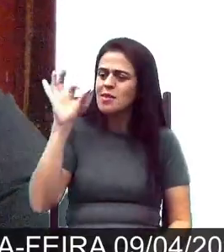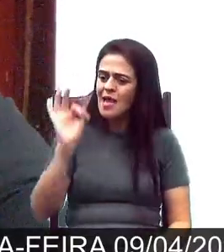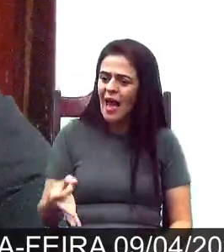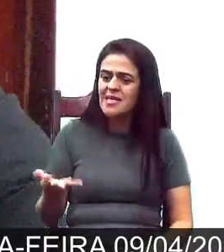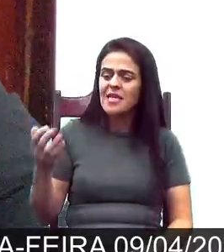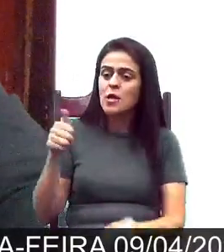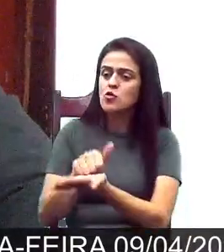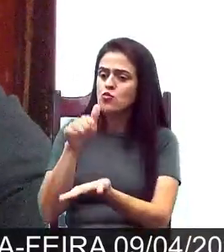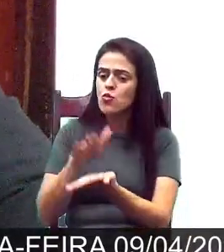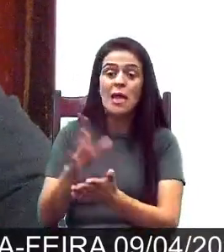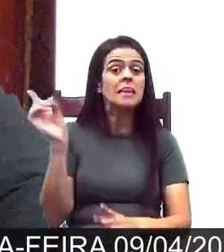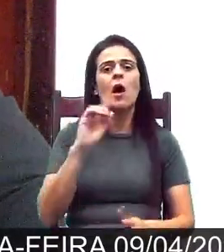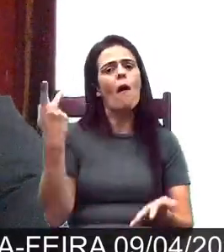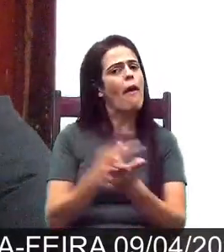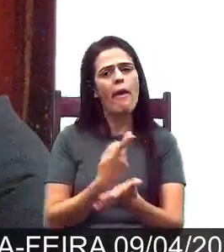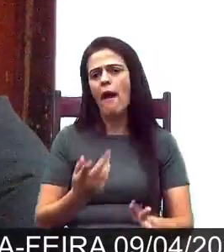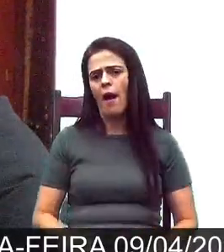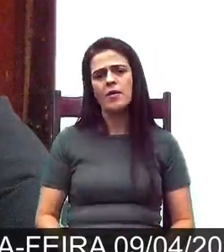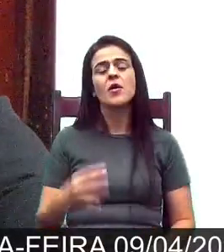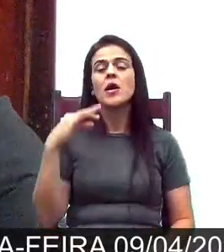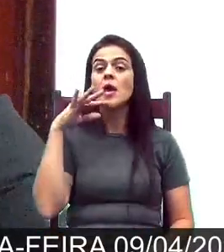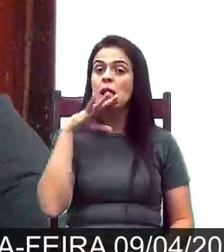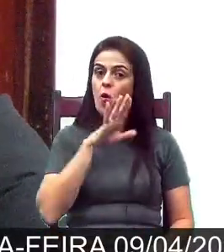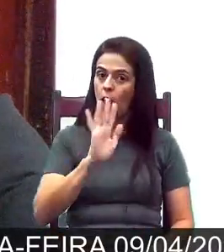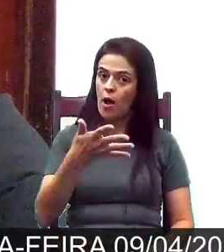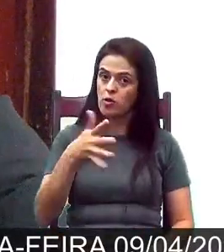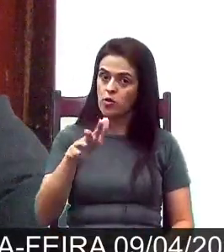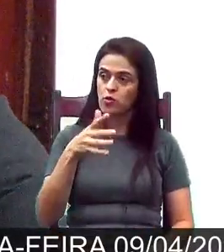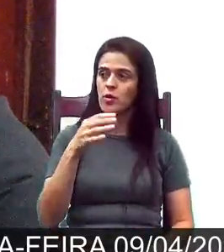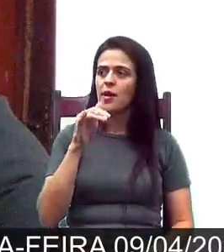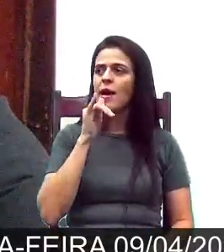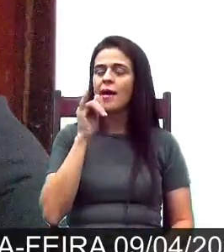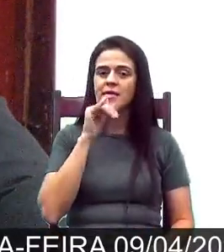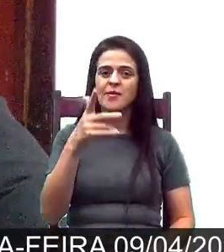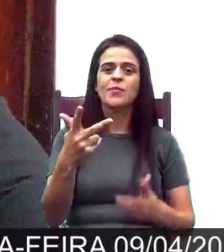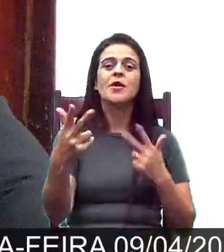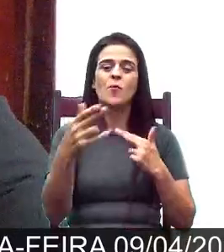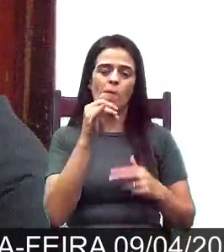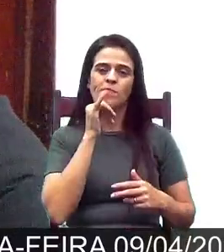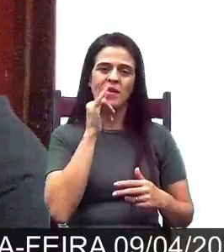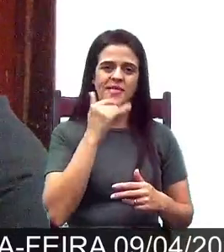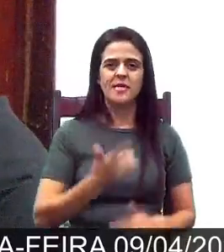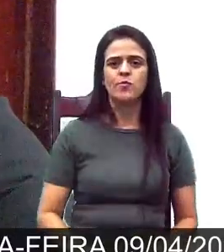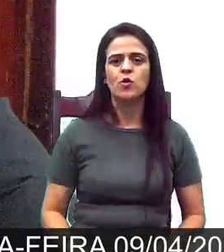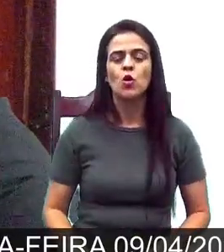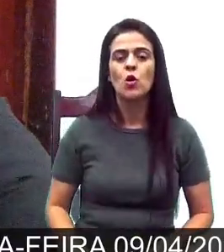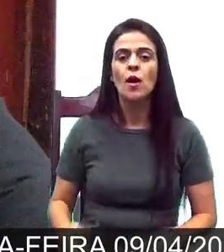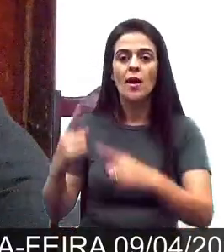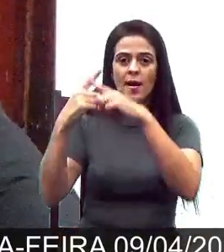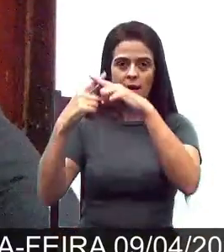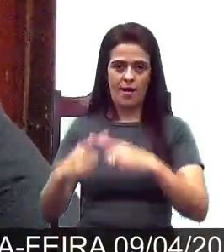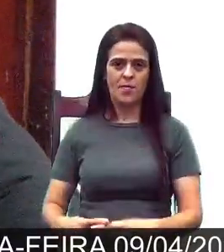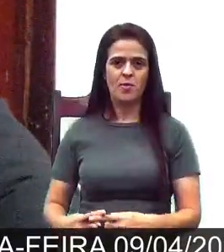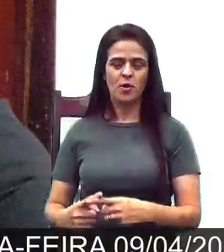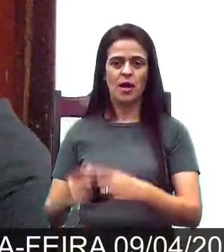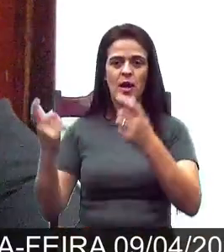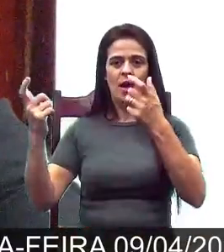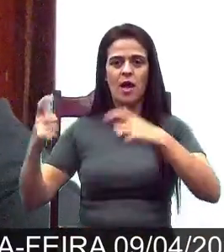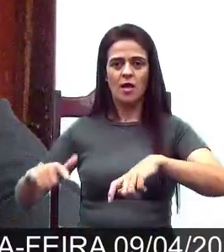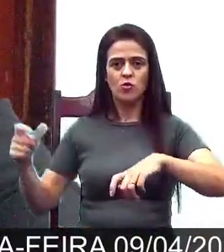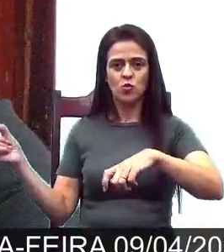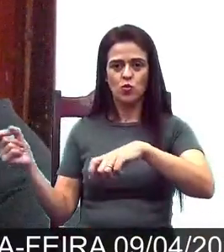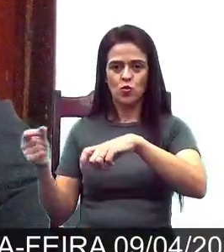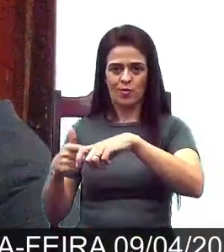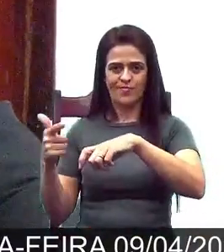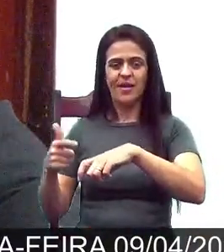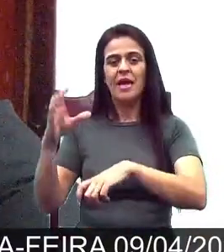Não. Eu acho o seguinte, oi, Delvam. Quando o craque joga, tem que ter o bom senso ali nas imediações do